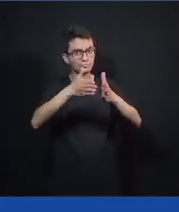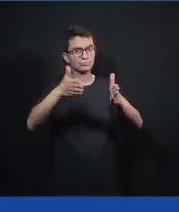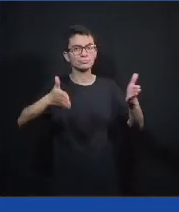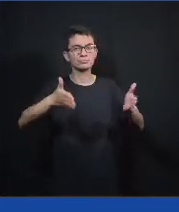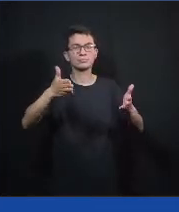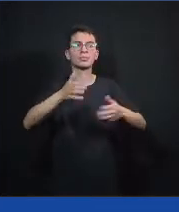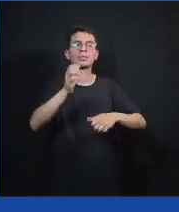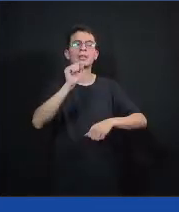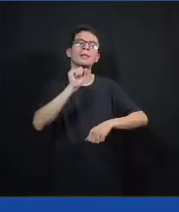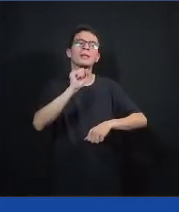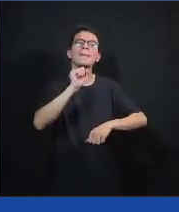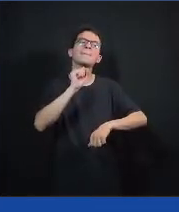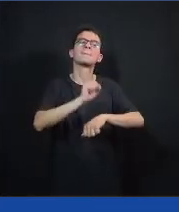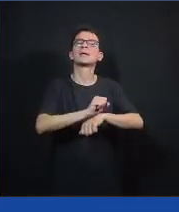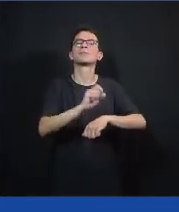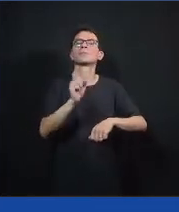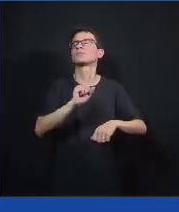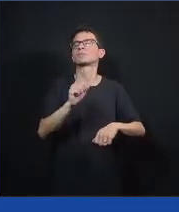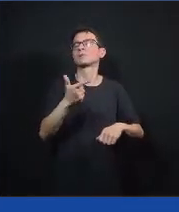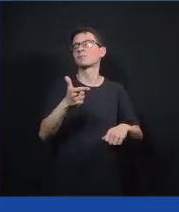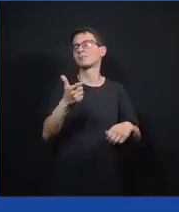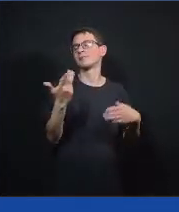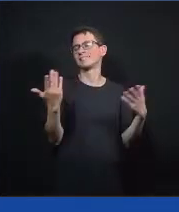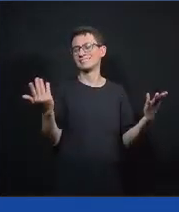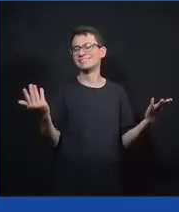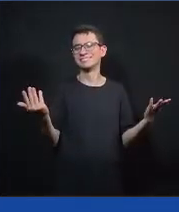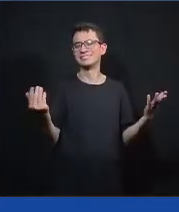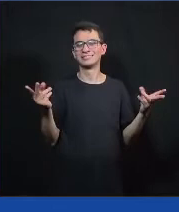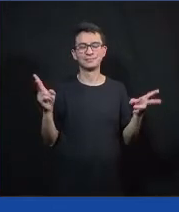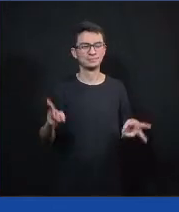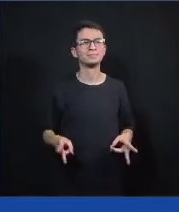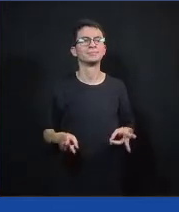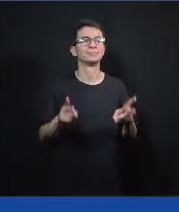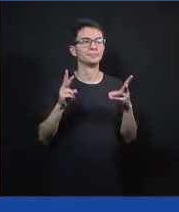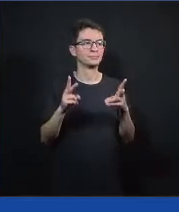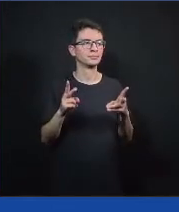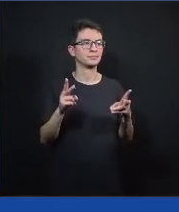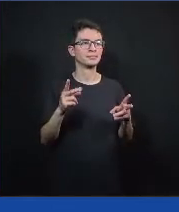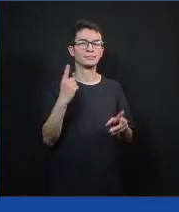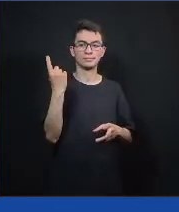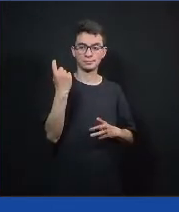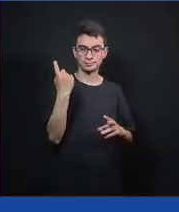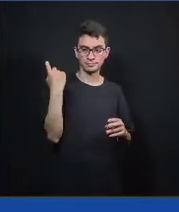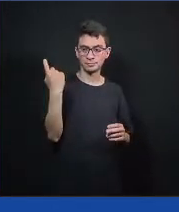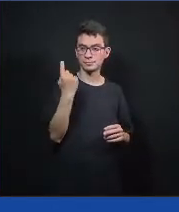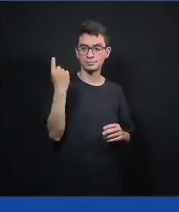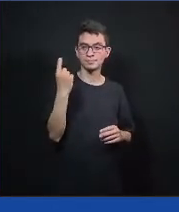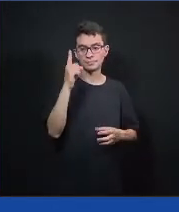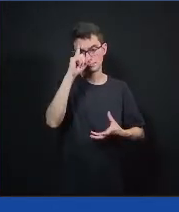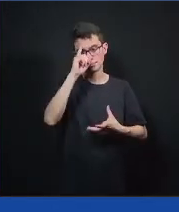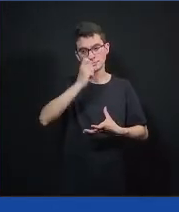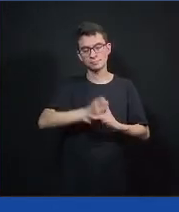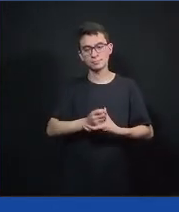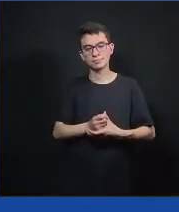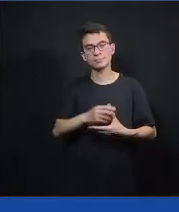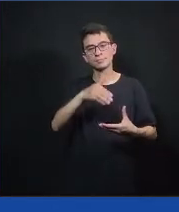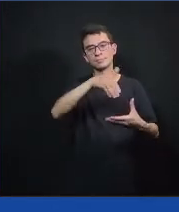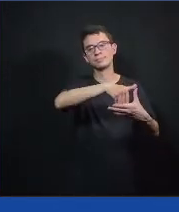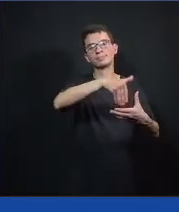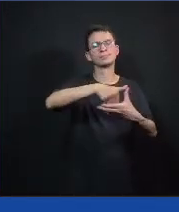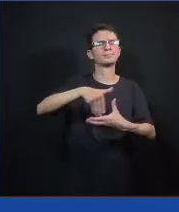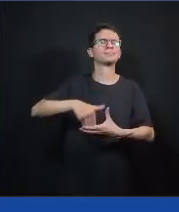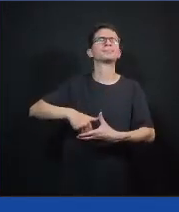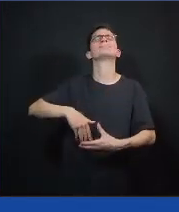ininterrupto da nossa história, né? Longe de ser o único elemento que define a democracia, as eleições ainda são